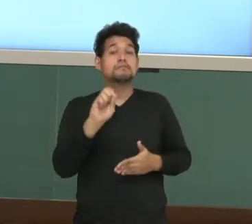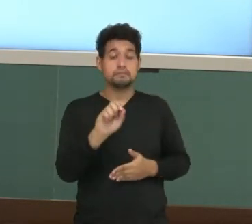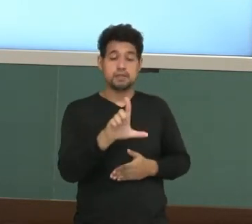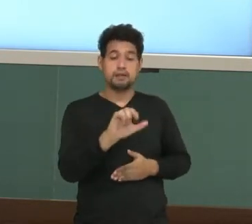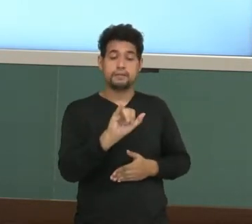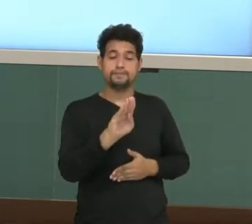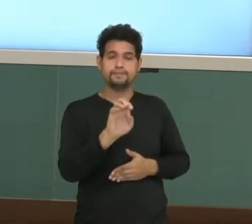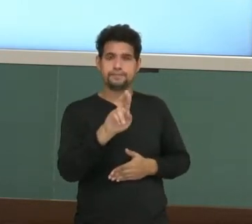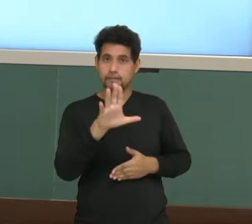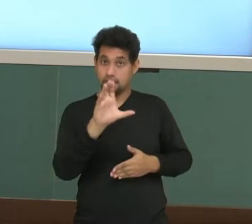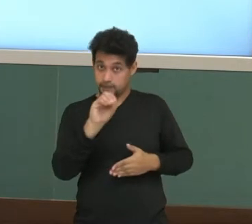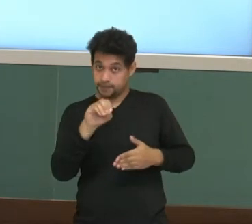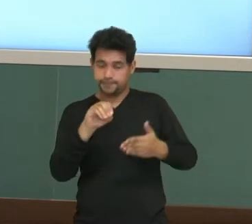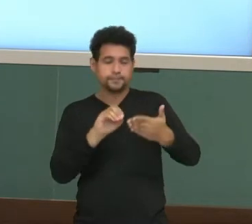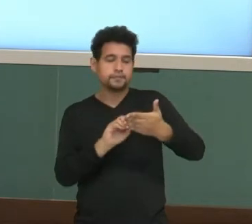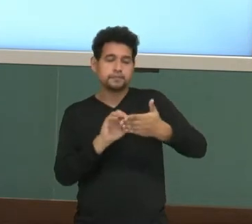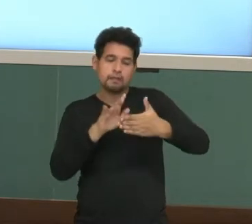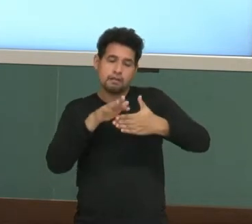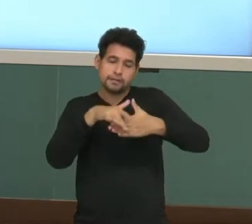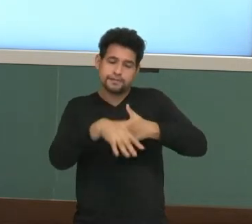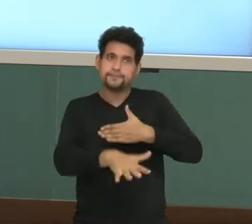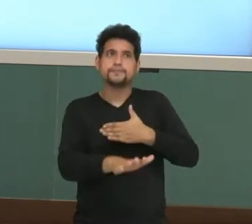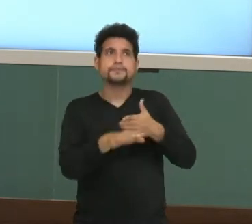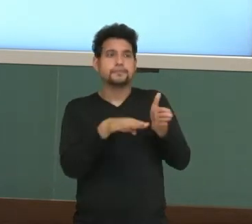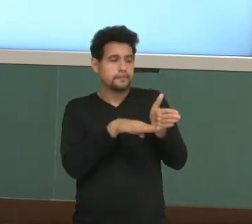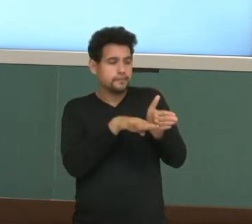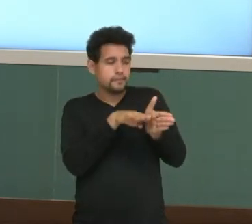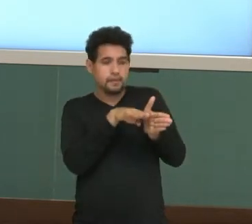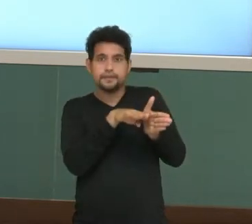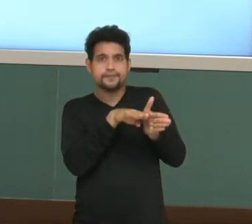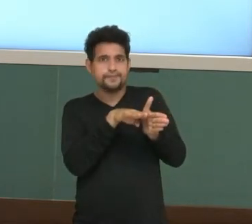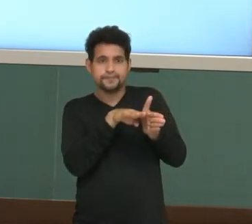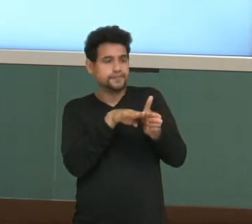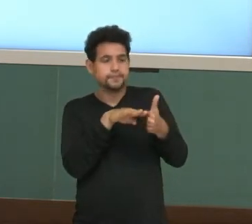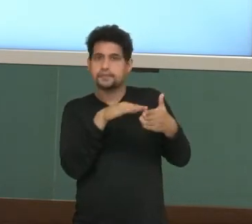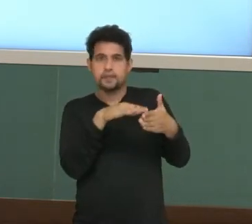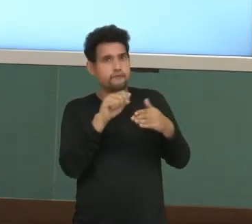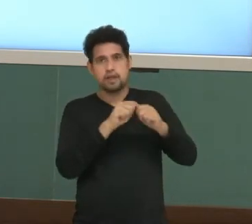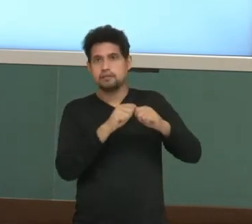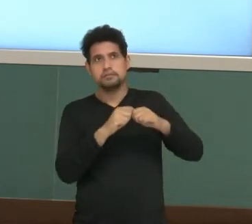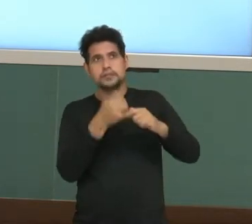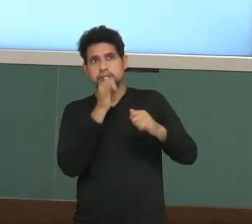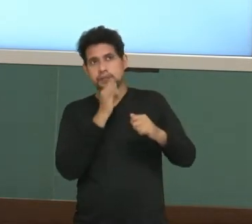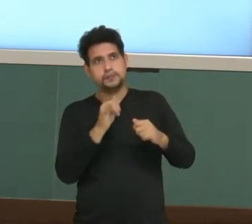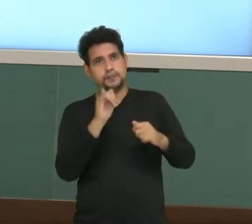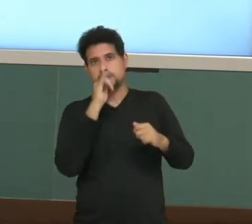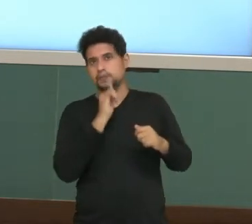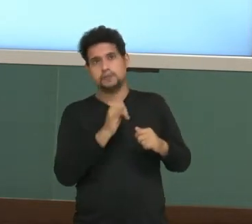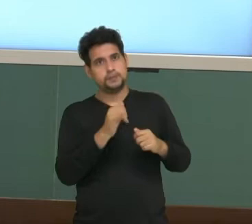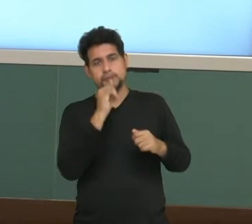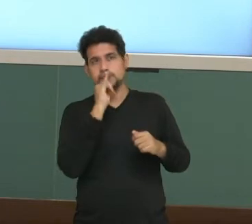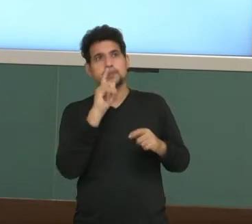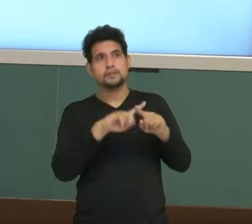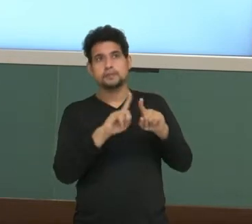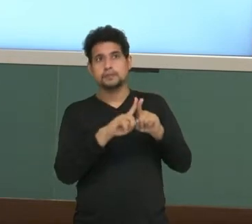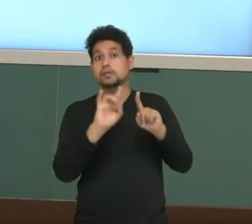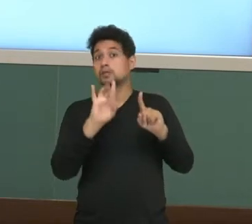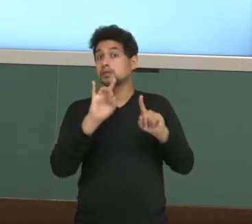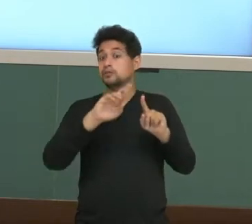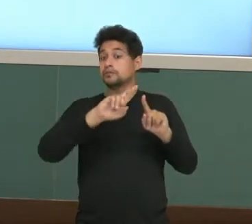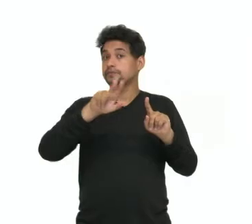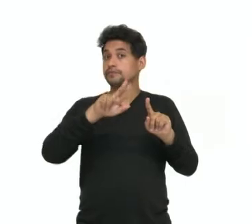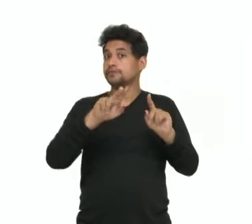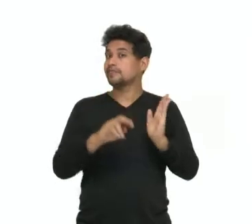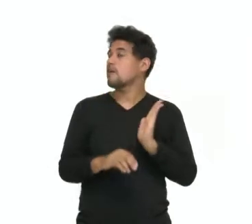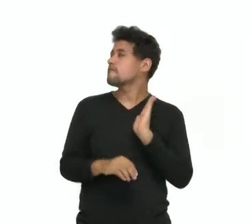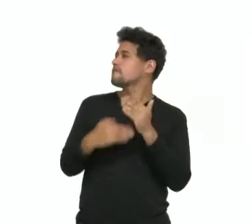do excesso da água para que ela não venha a transbordar. Aqui não se produz energia. As unidades geradoras encontram-se nesta